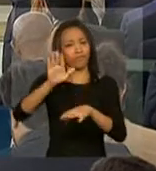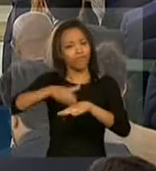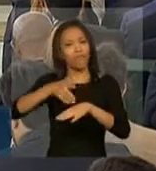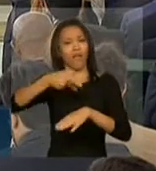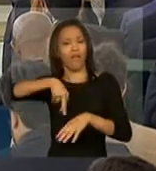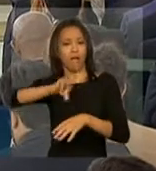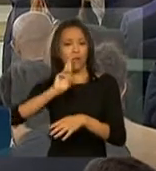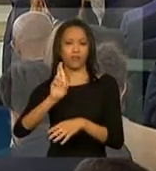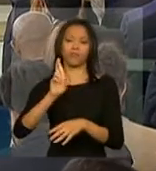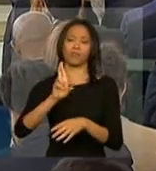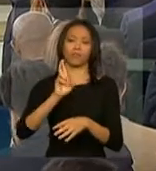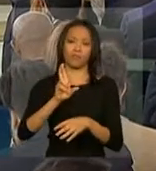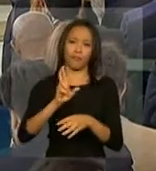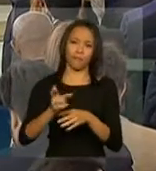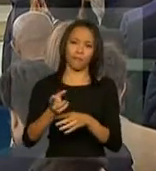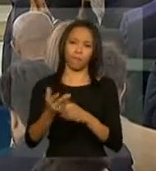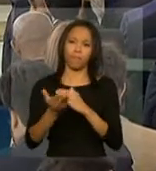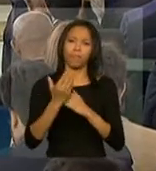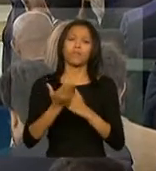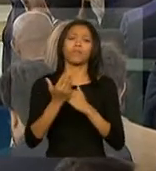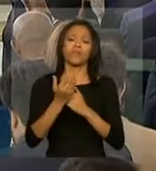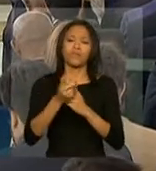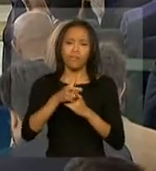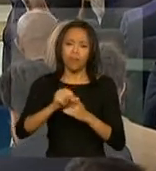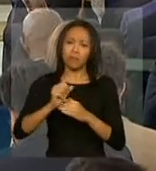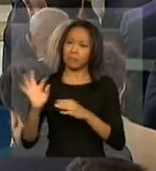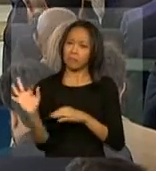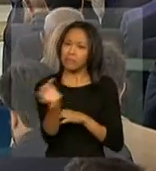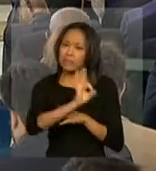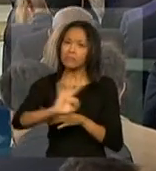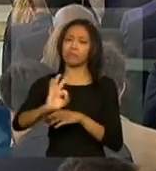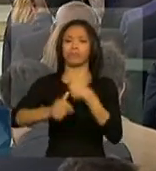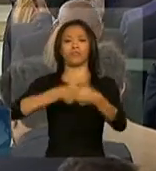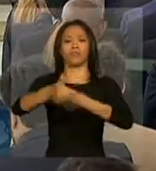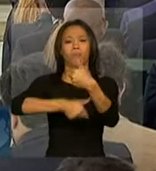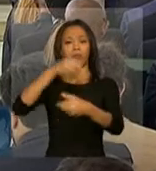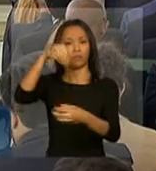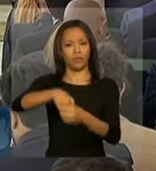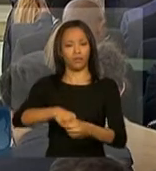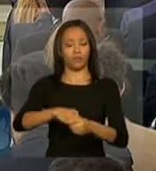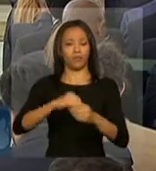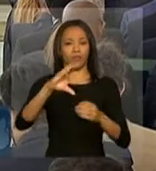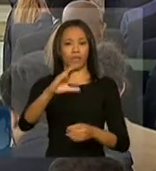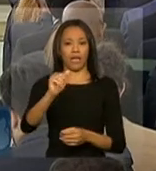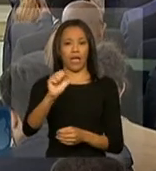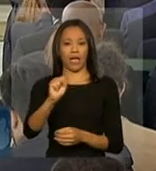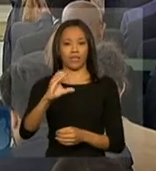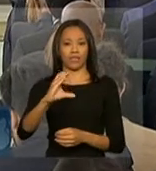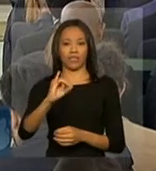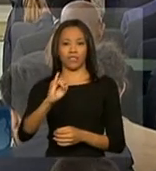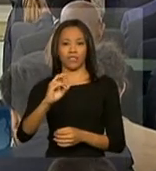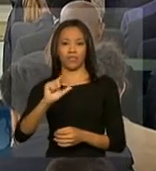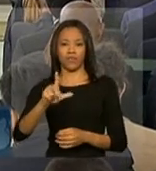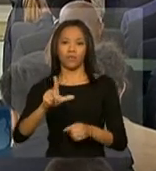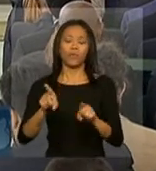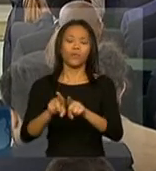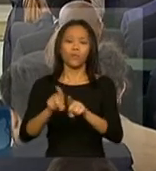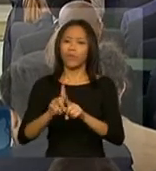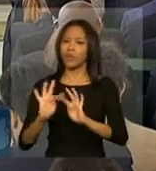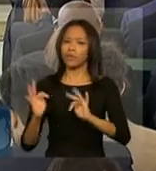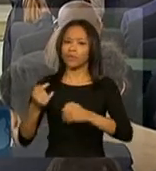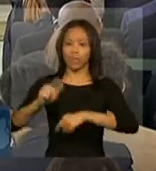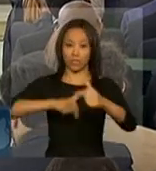responsáveis também, junto com a nossa competente ministra, pelo excelente trabalho da Casa Civil. Em nome dele, saudaria todos os servidores da Casa